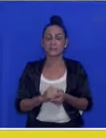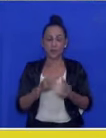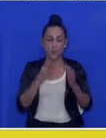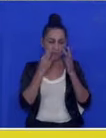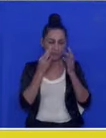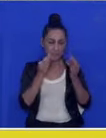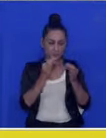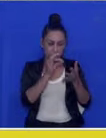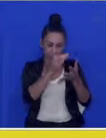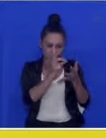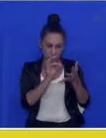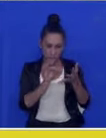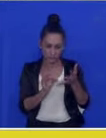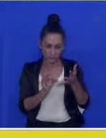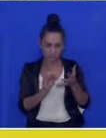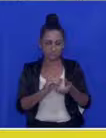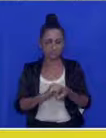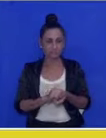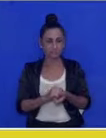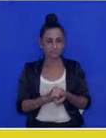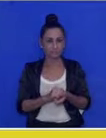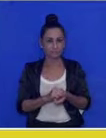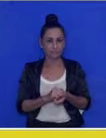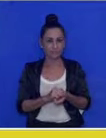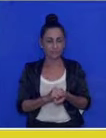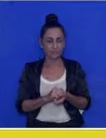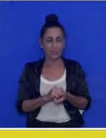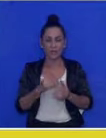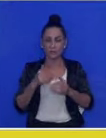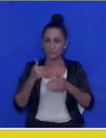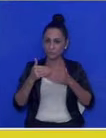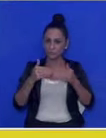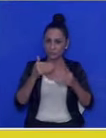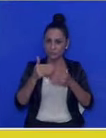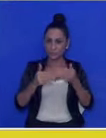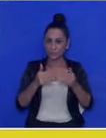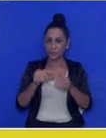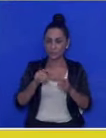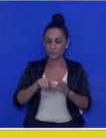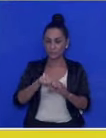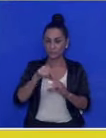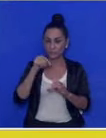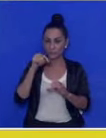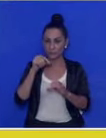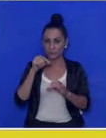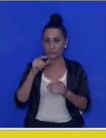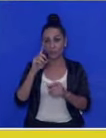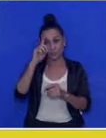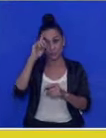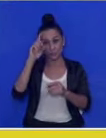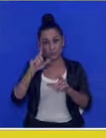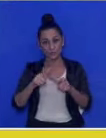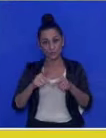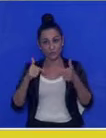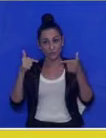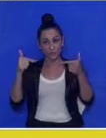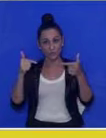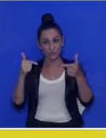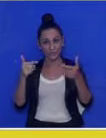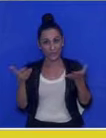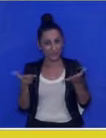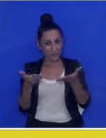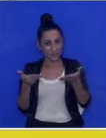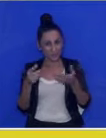aqui atentas, vão conferir e validar cada procedimento desse sorteio do Dia de Sorte. E aí, será que hoje é o seu dia de